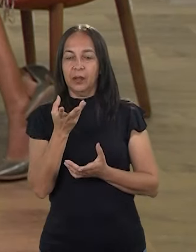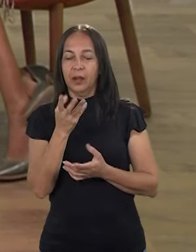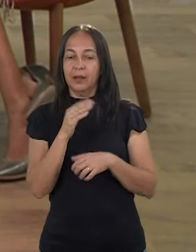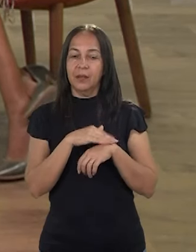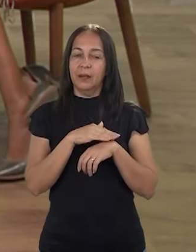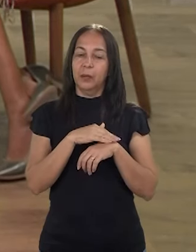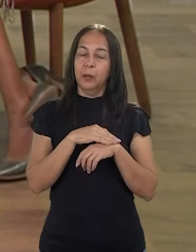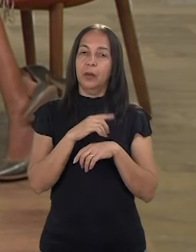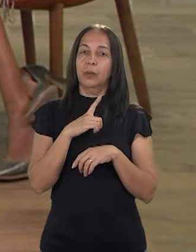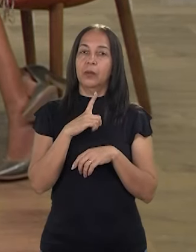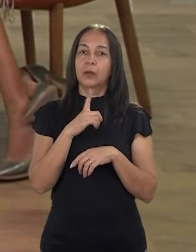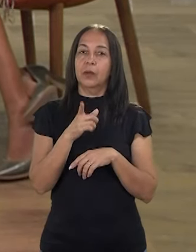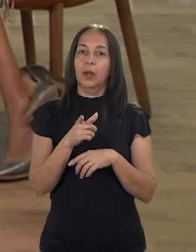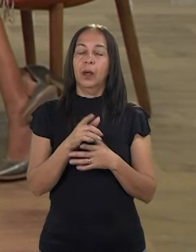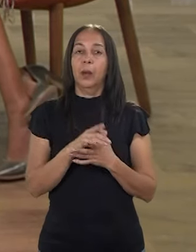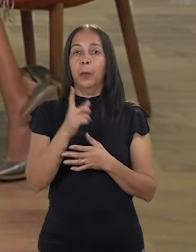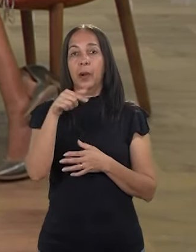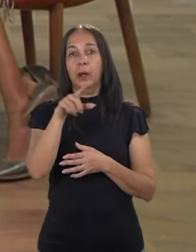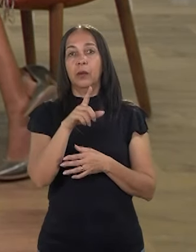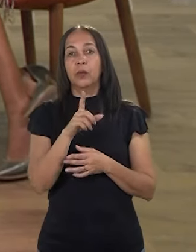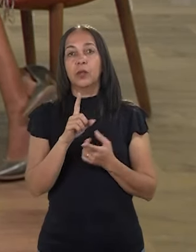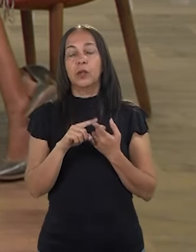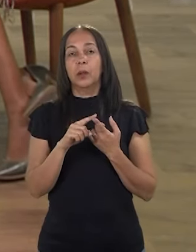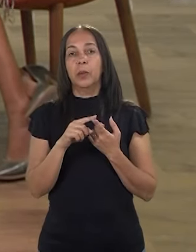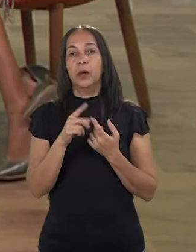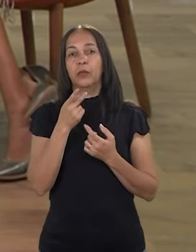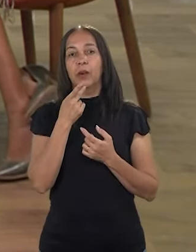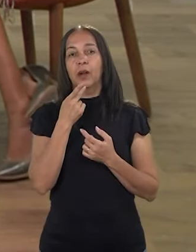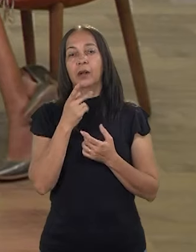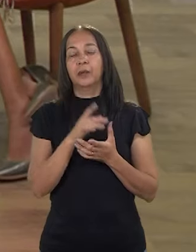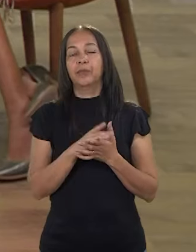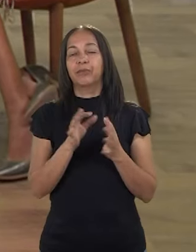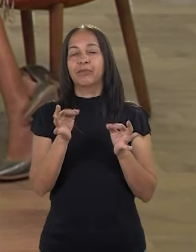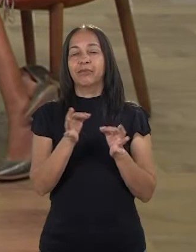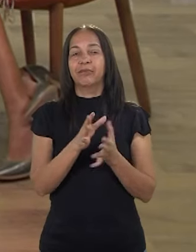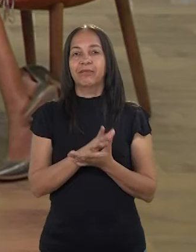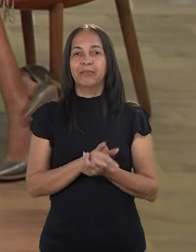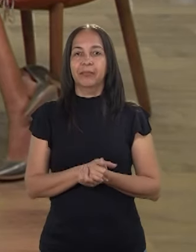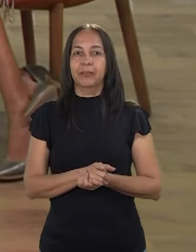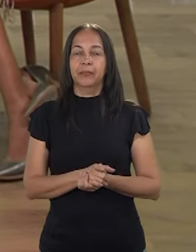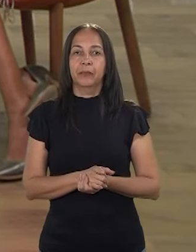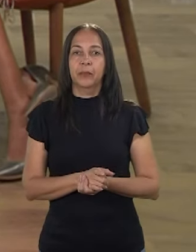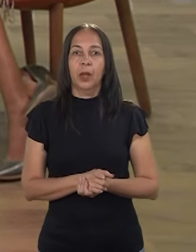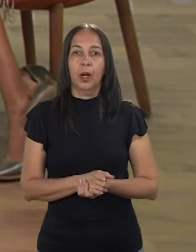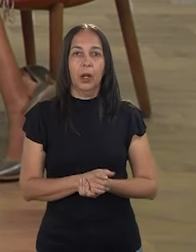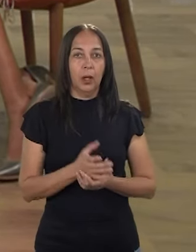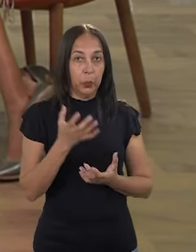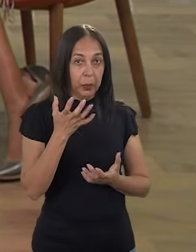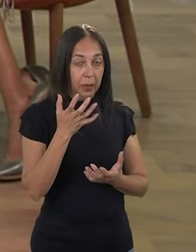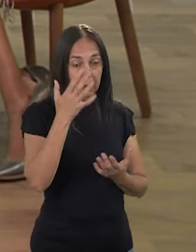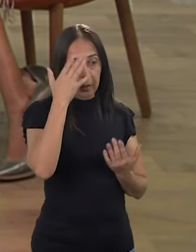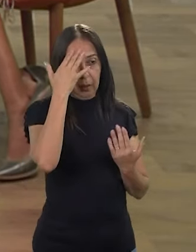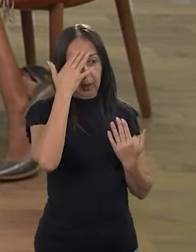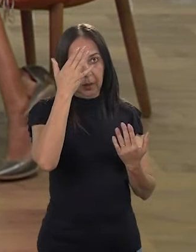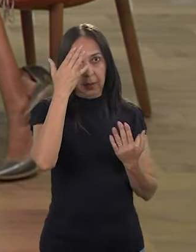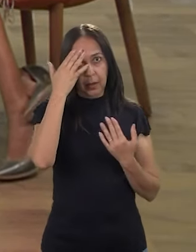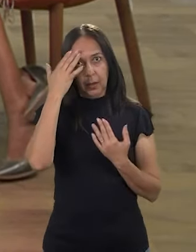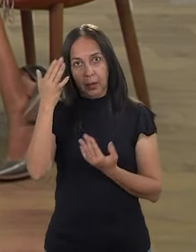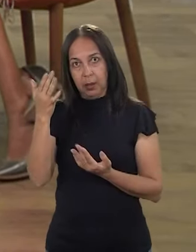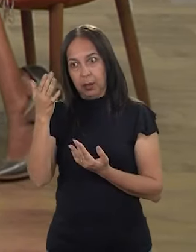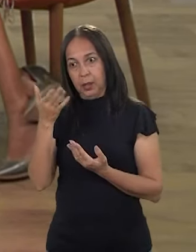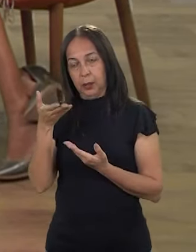queria aproveitar ainda esse um minutinho um minutinho e meio que a gente tem para que vocês também tivessem espaço para fazer considerações finais né bom queria de novo